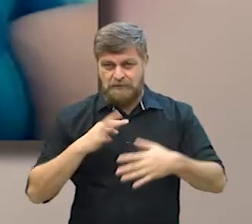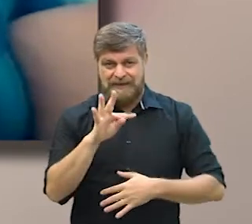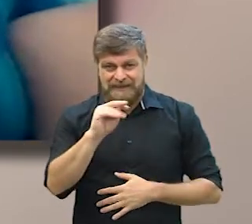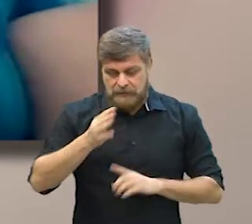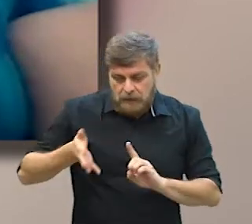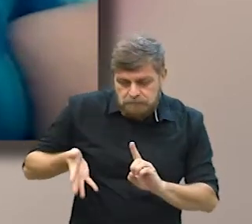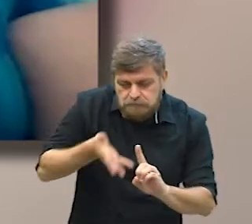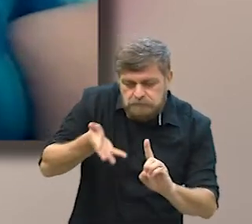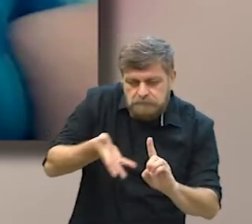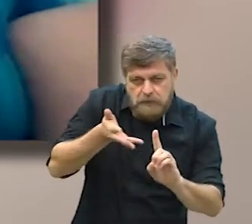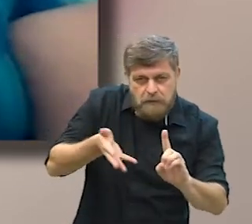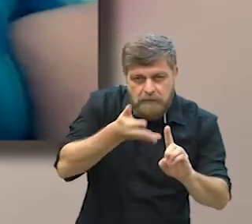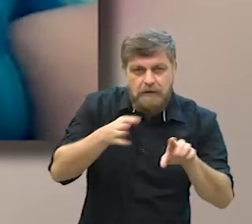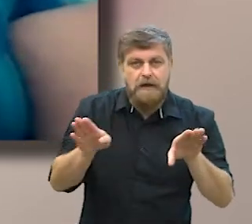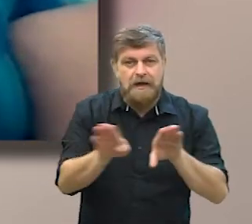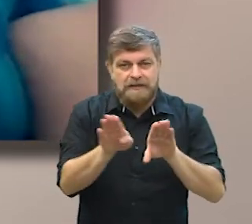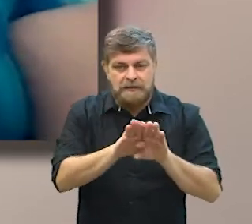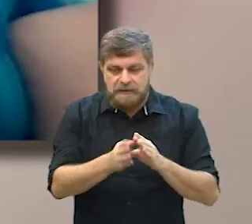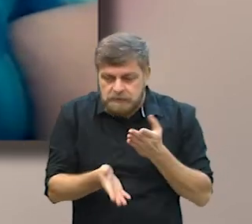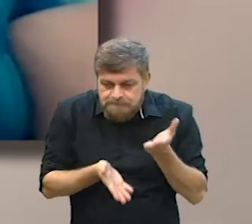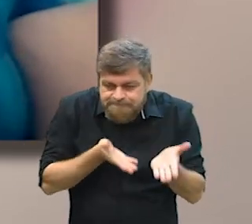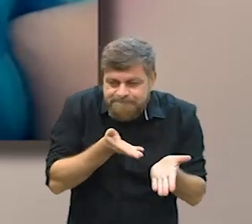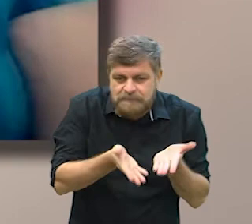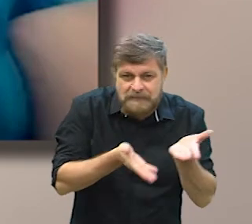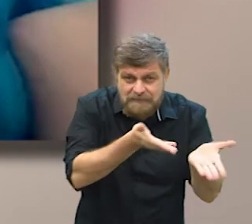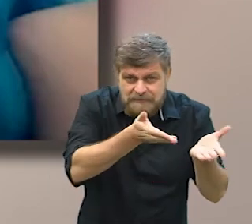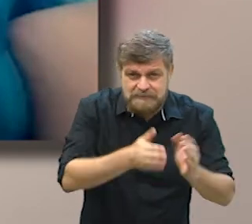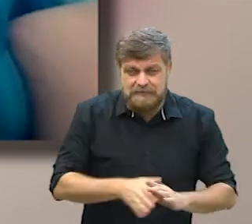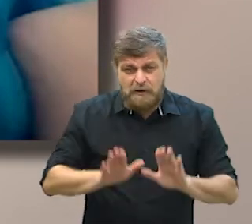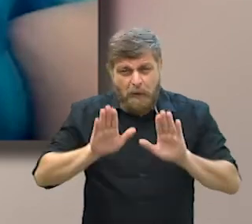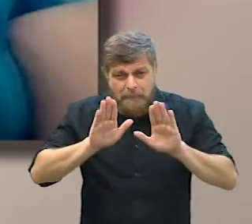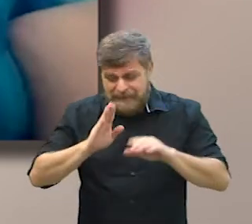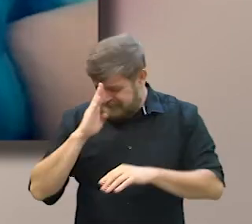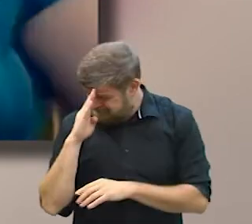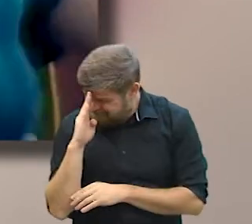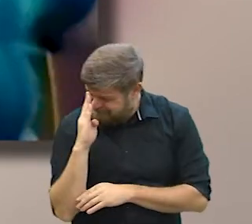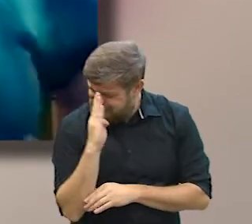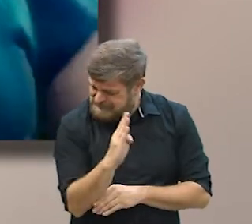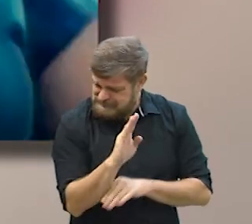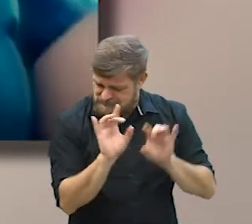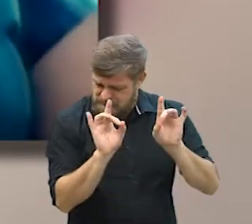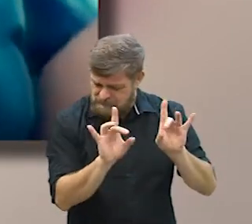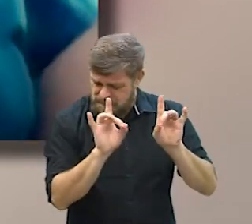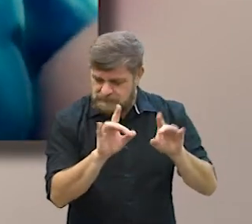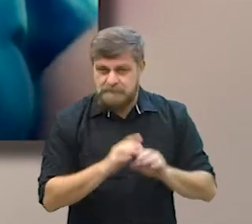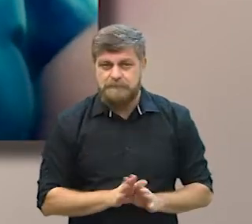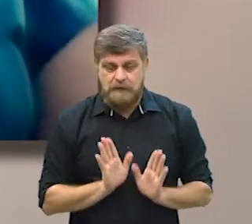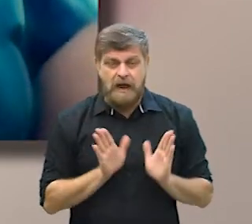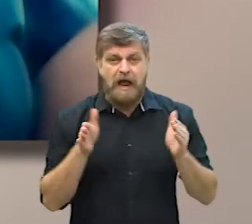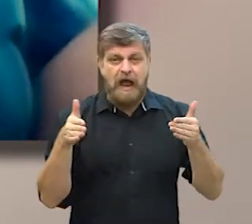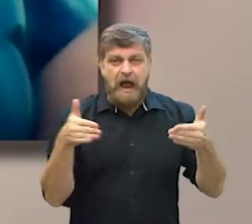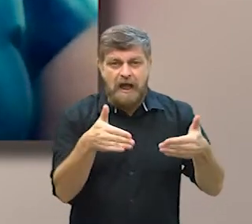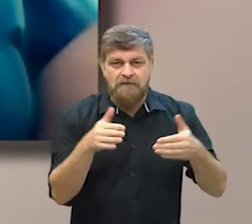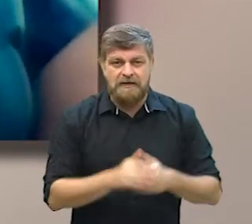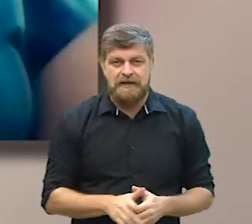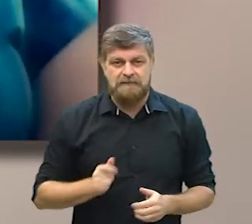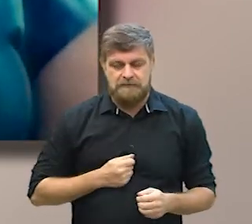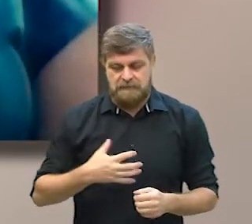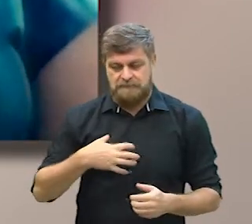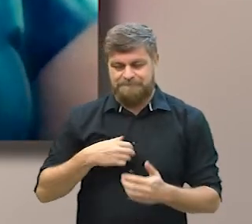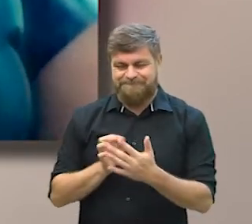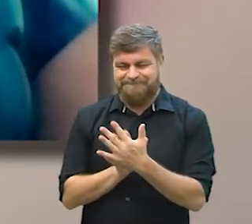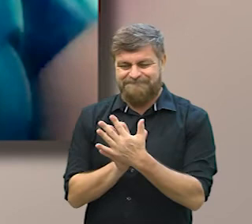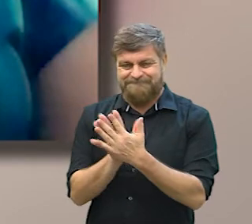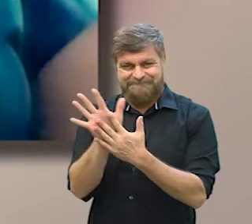áreas que nós, na terapia ocupacional, a gente também faz uma intervenção. Mas, mais especificamente, é em relação à